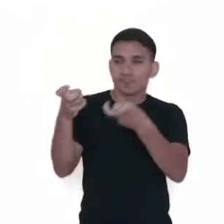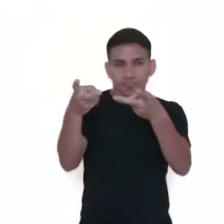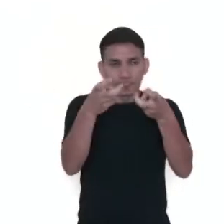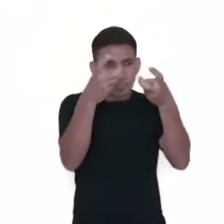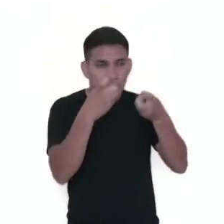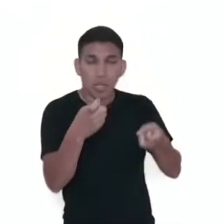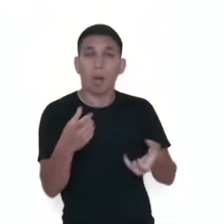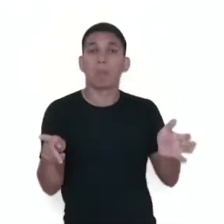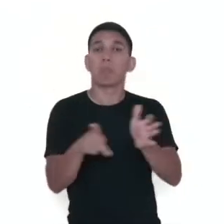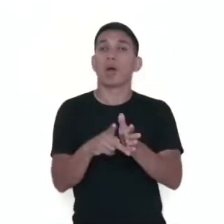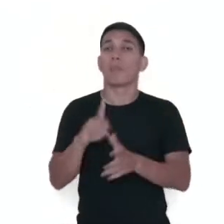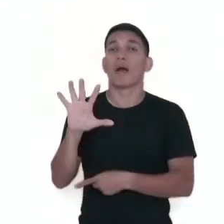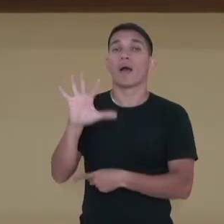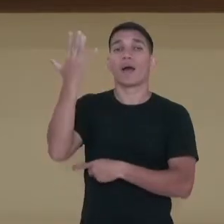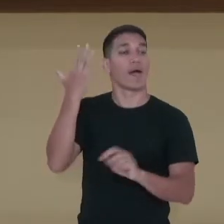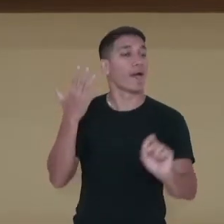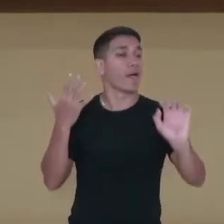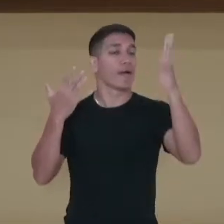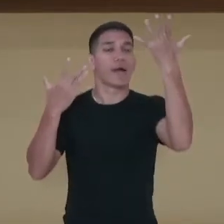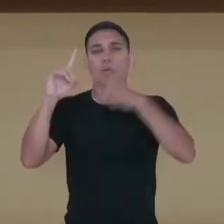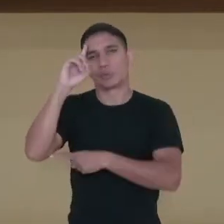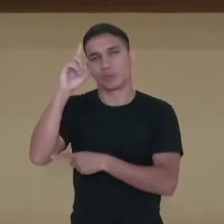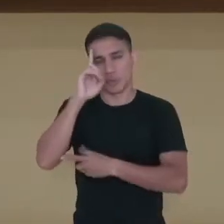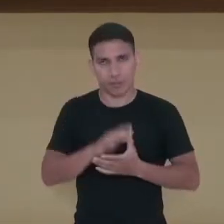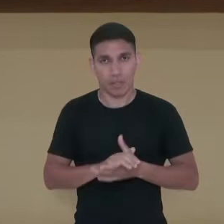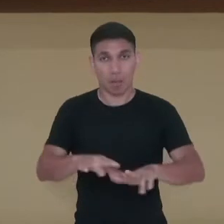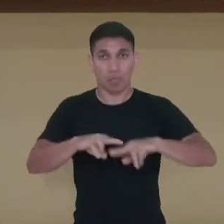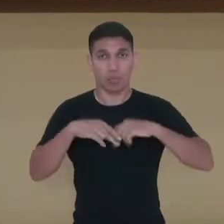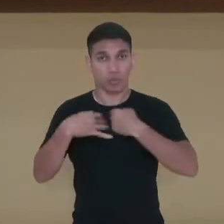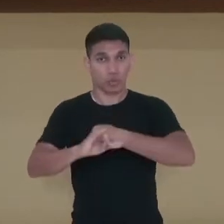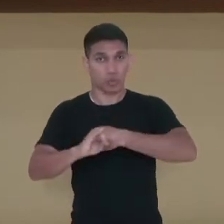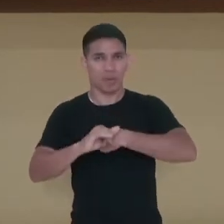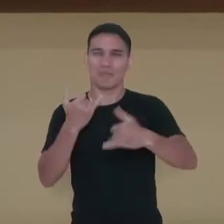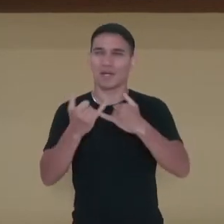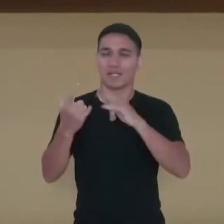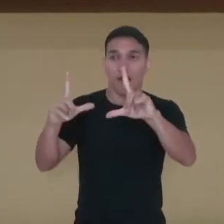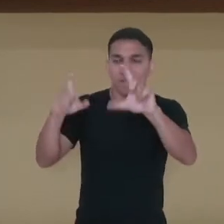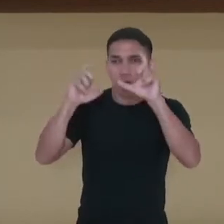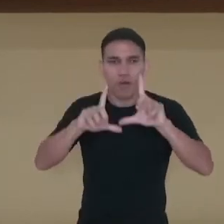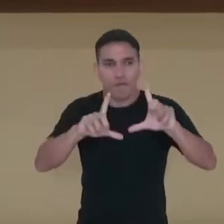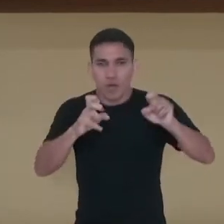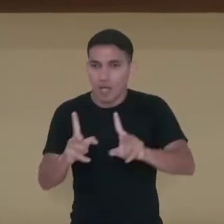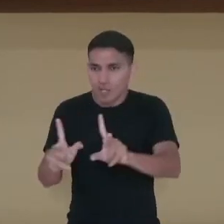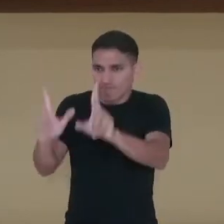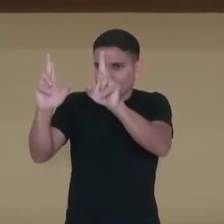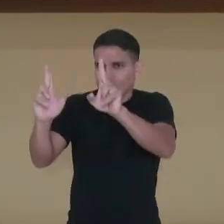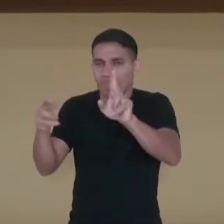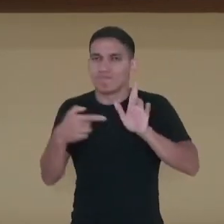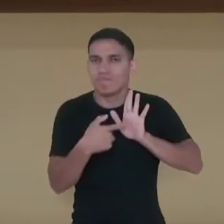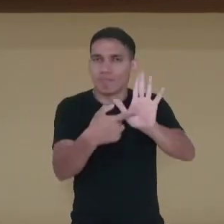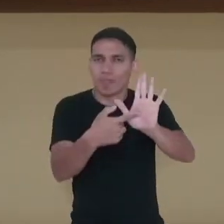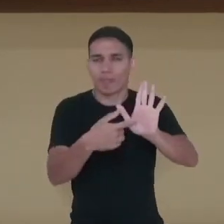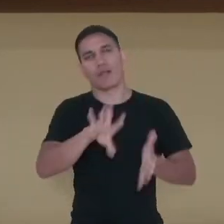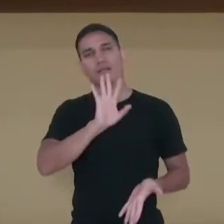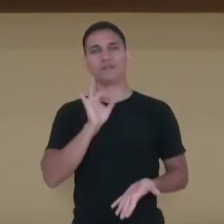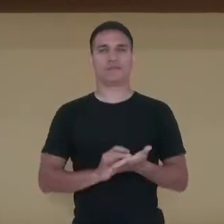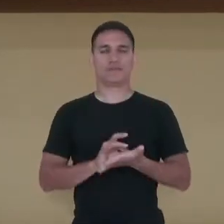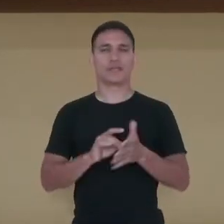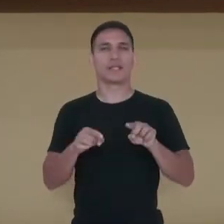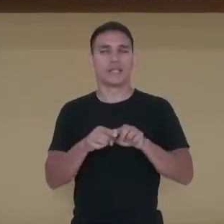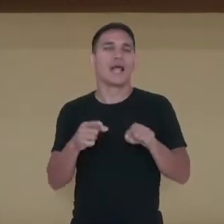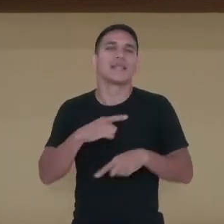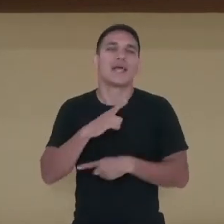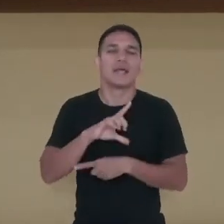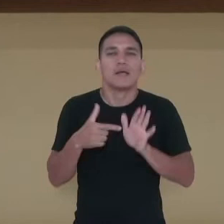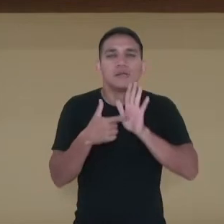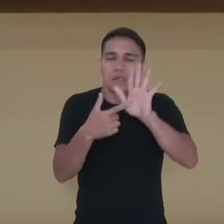nos acontecimentos do dia a dia. Então, a crônica é como se fosse uma fotografia, um recorte da realidade. É um recorte